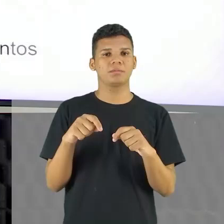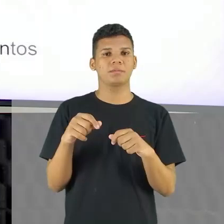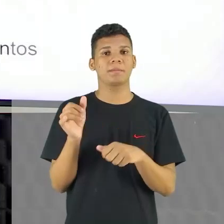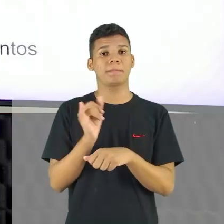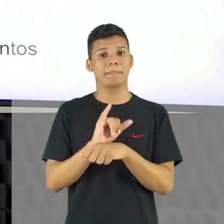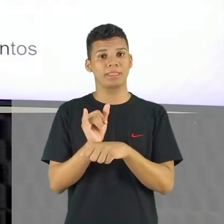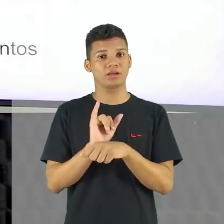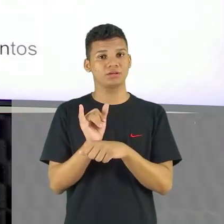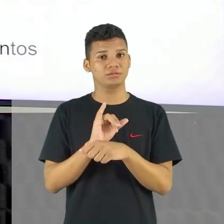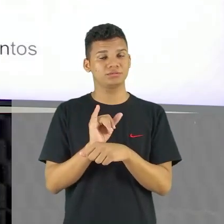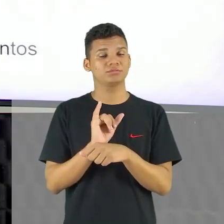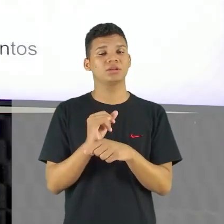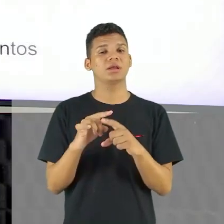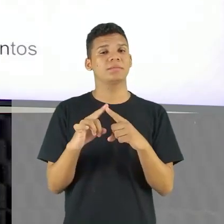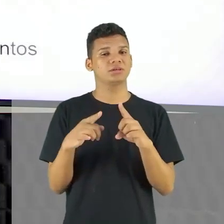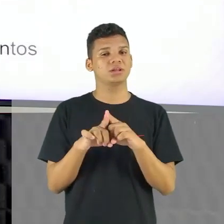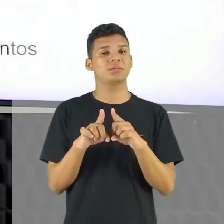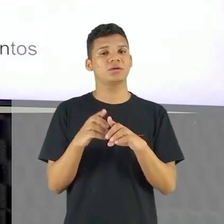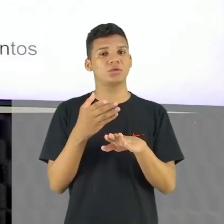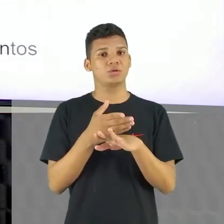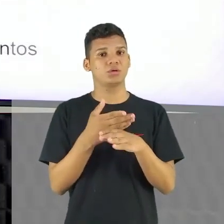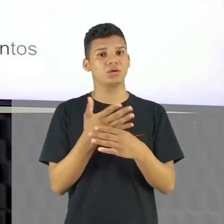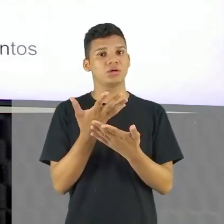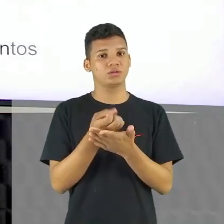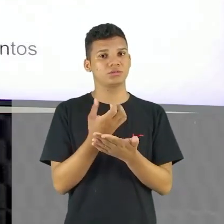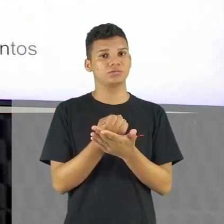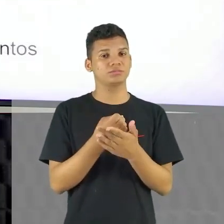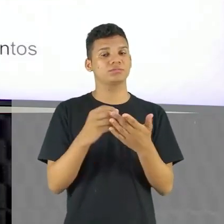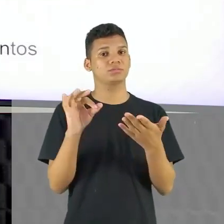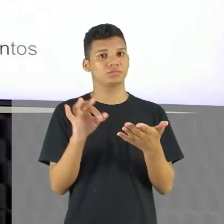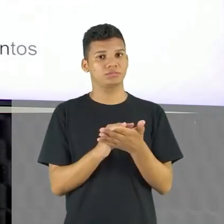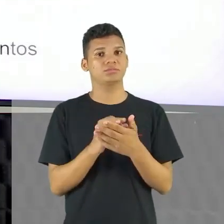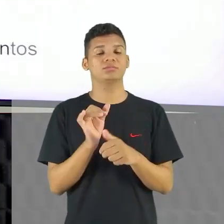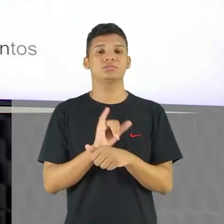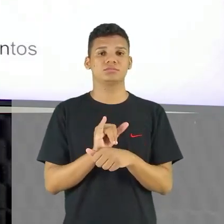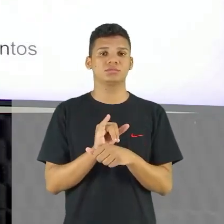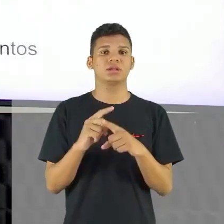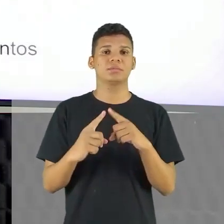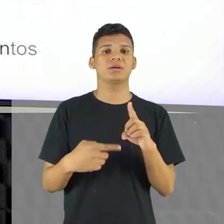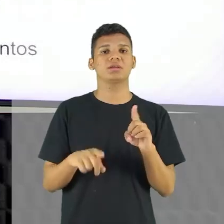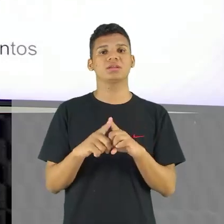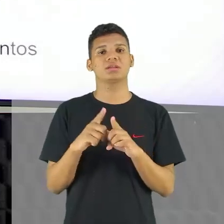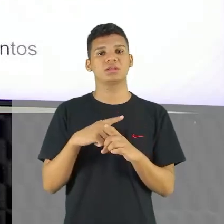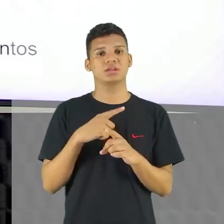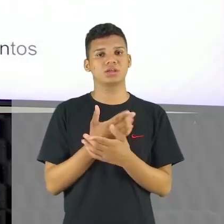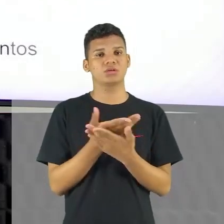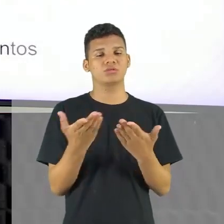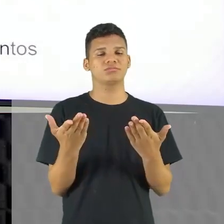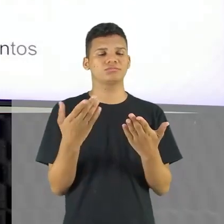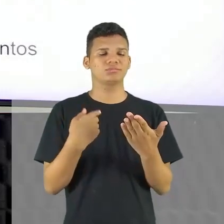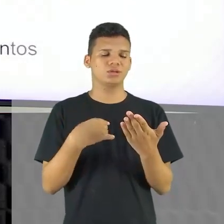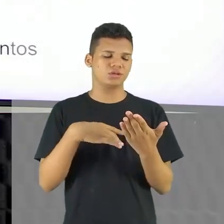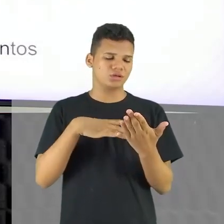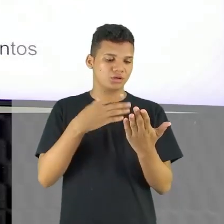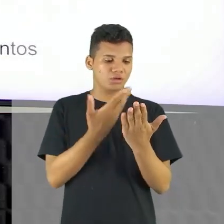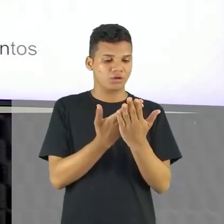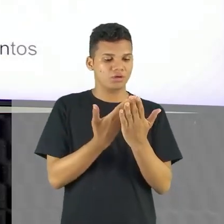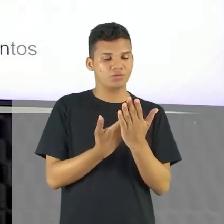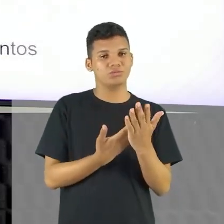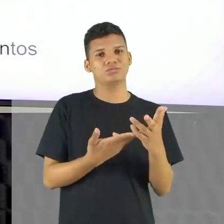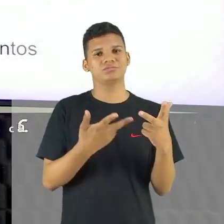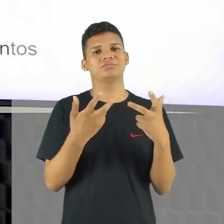as notificações e acessar o material, trazendo para você um rico conhecimento